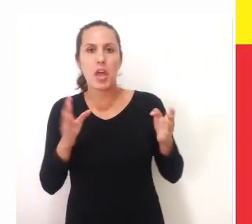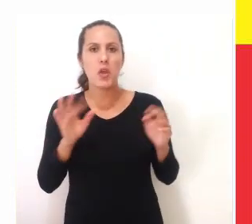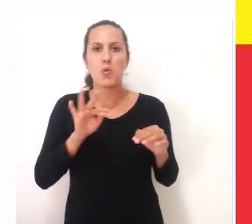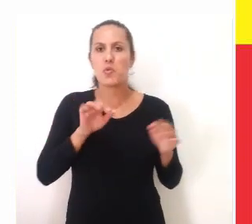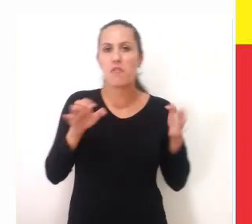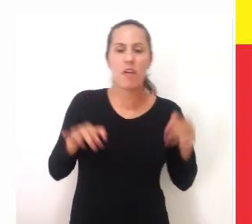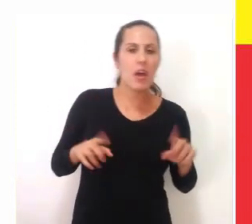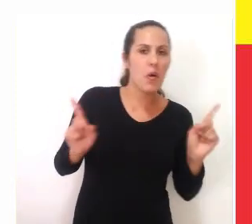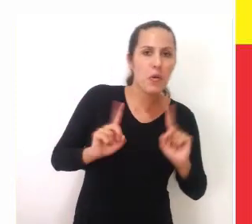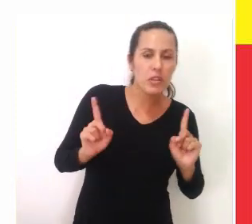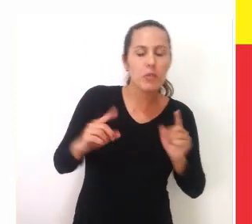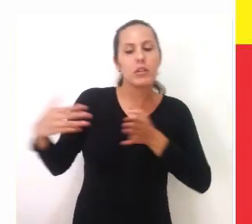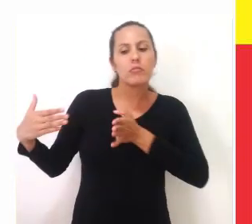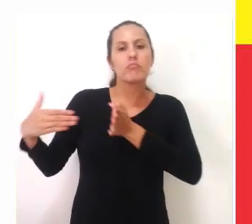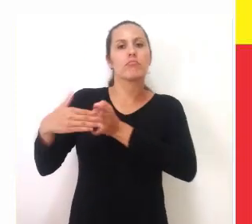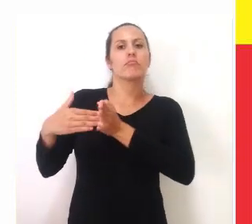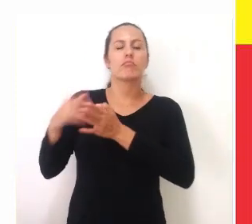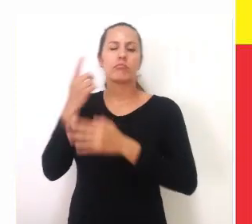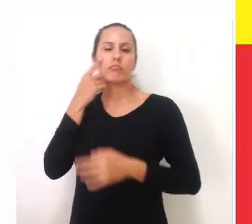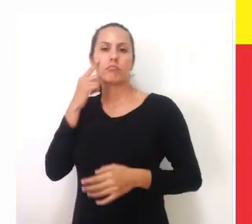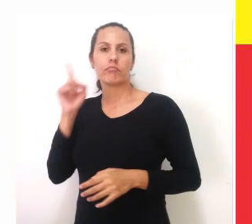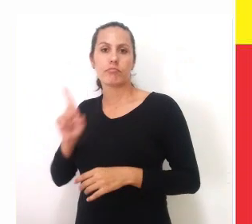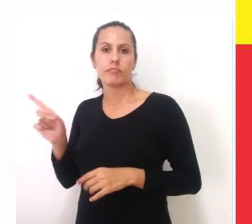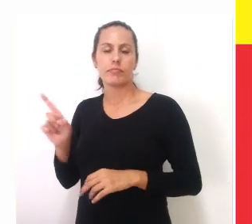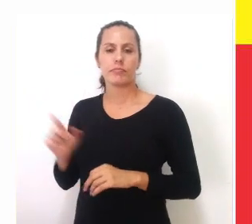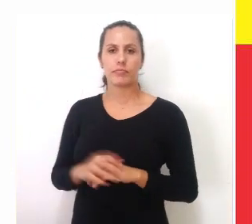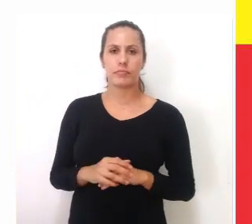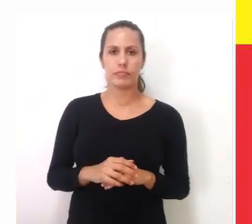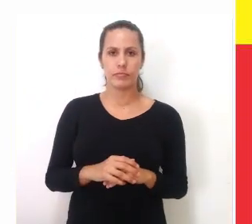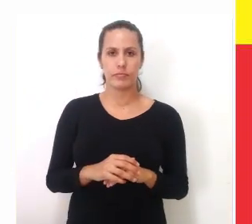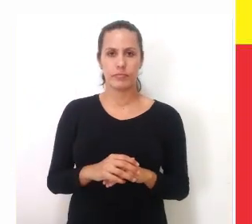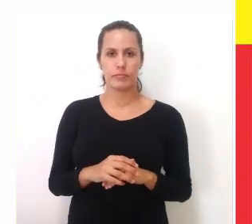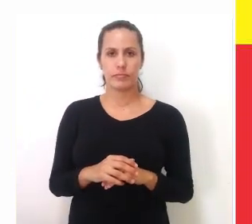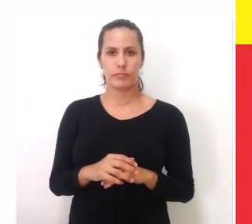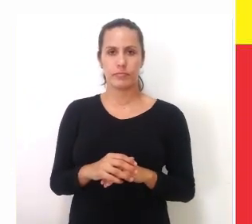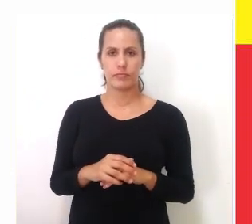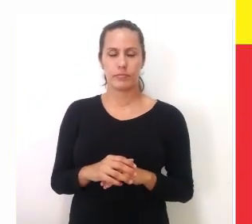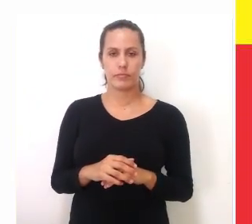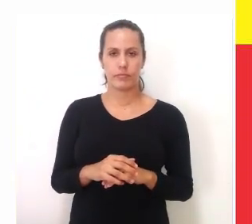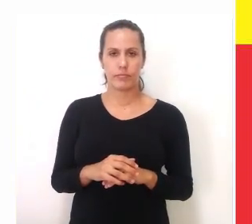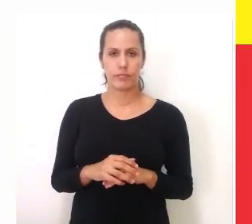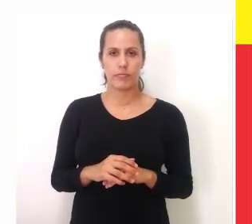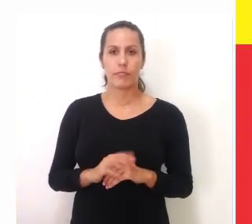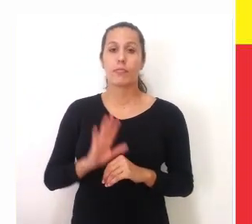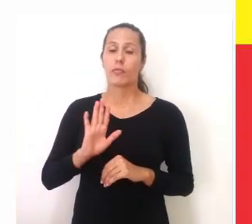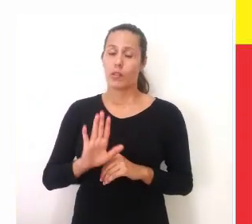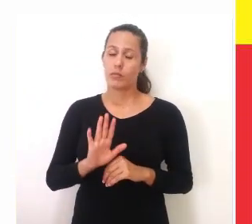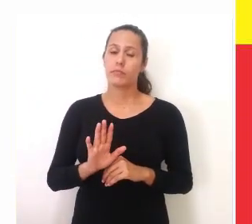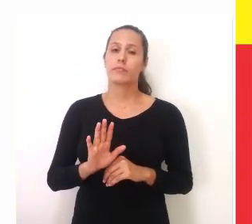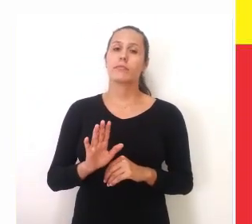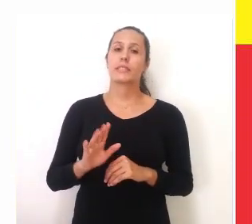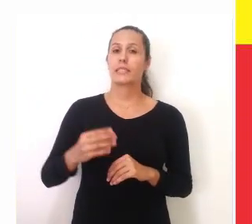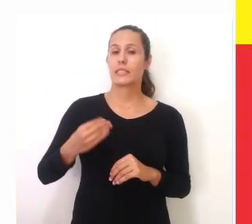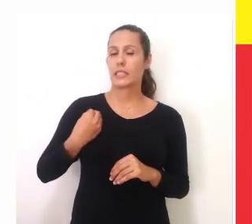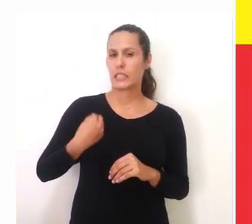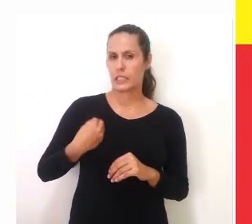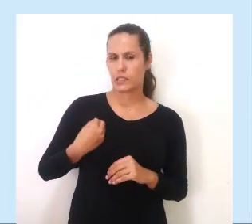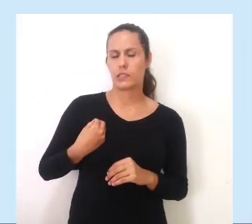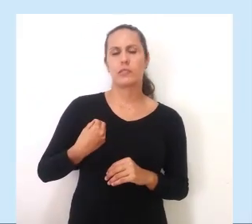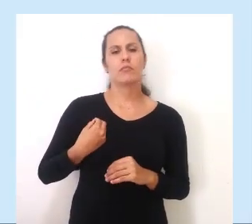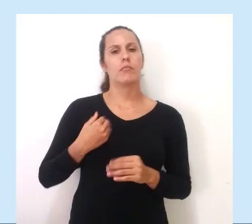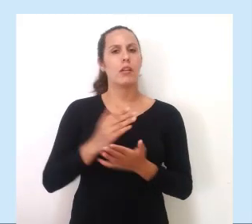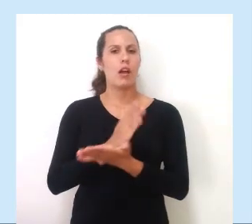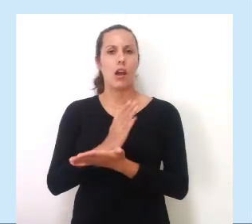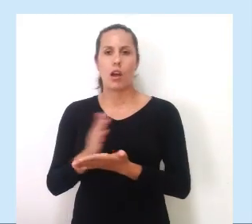encontrar com o óvulo à espera lá, independente se está no período fértil ou não. Vejam a imagem. Vamos lá.